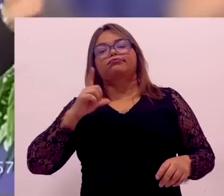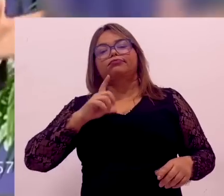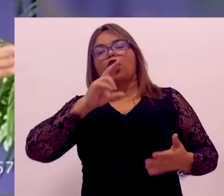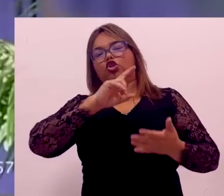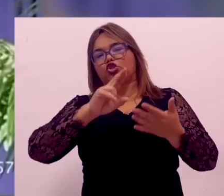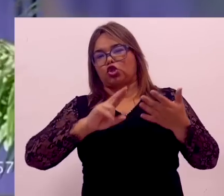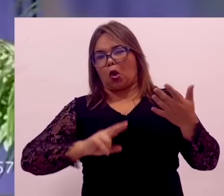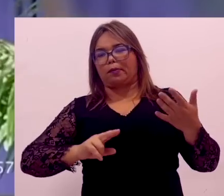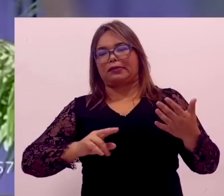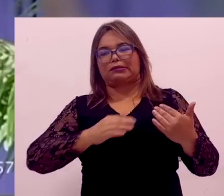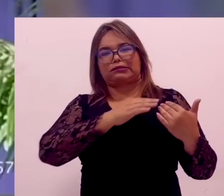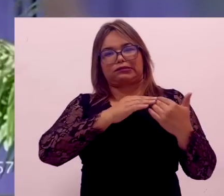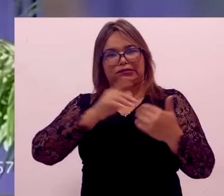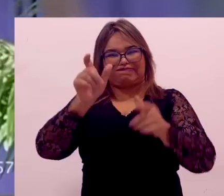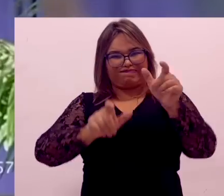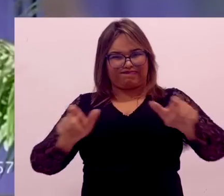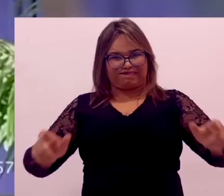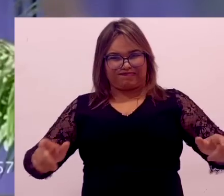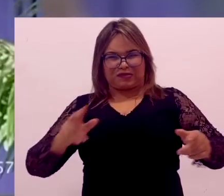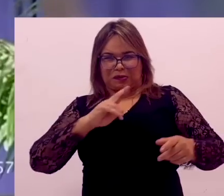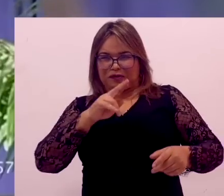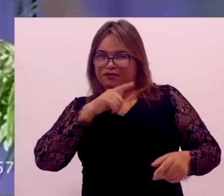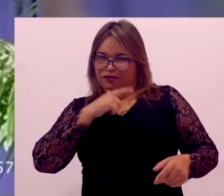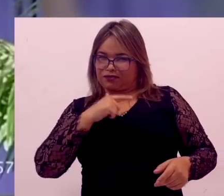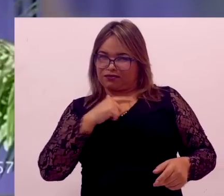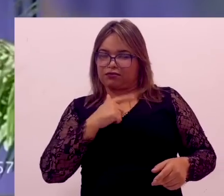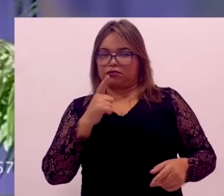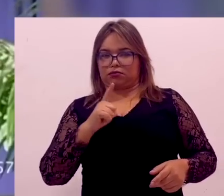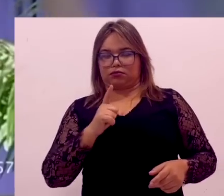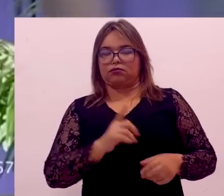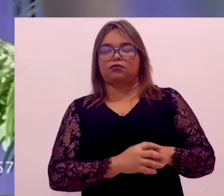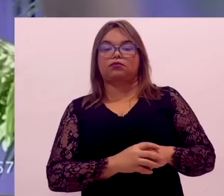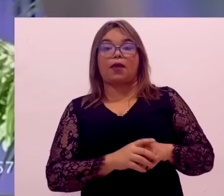chamados de todos os nomes pejorativos.